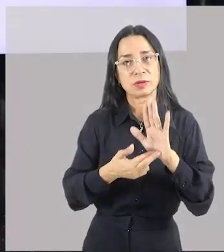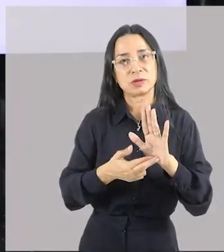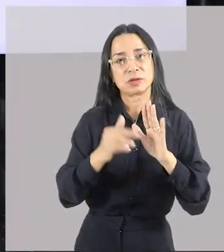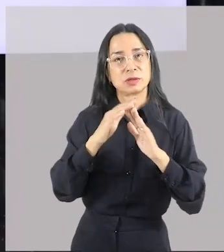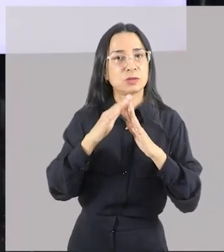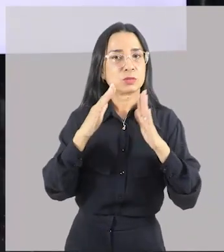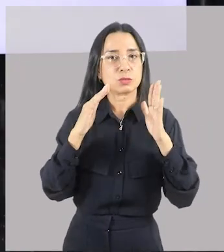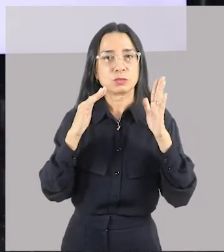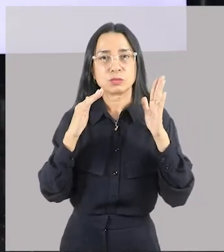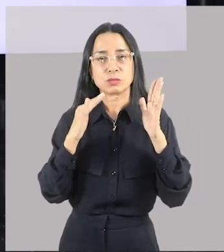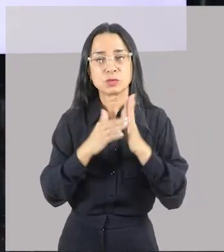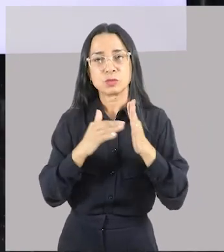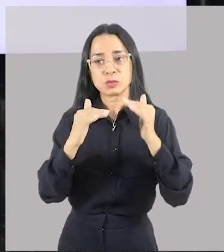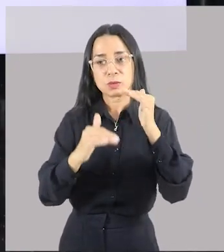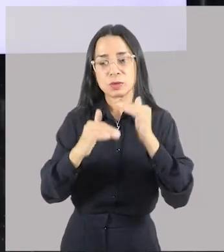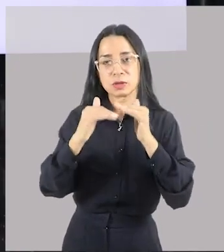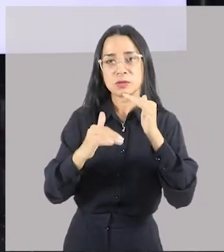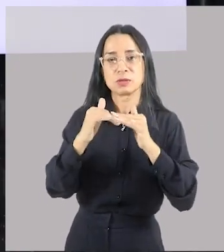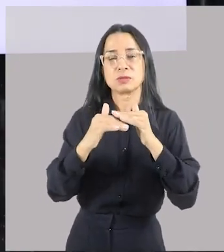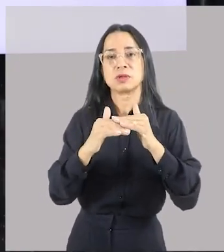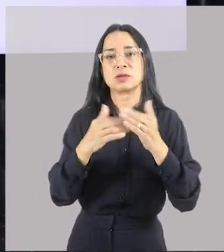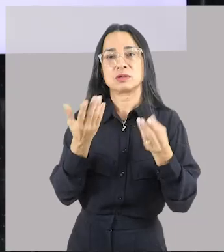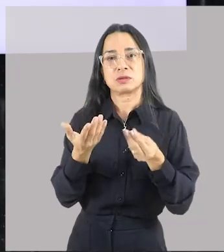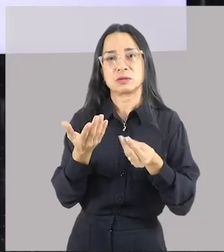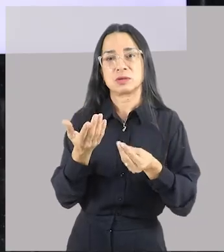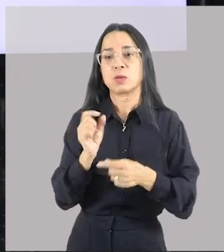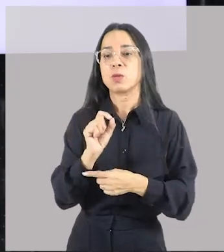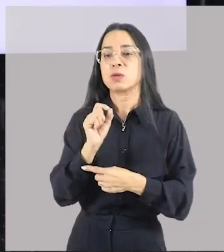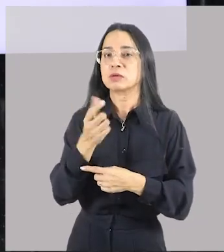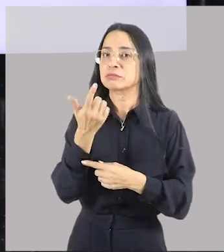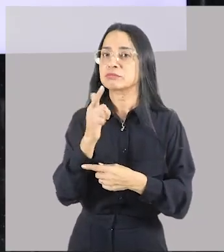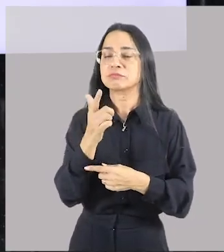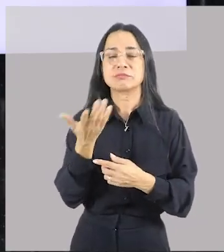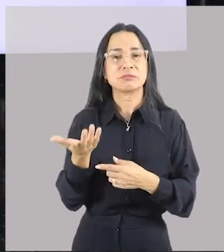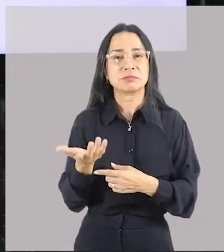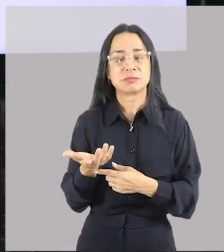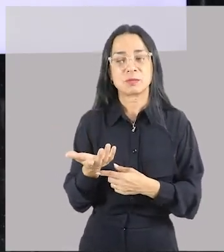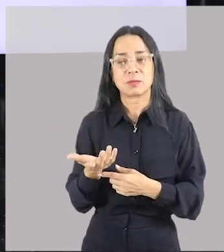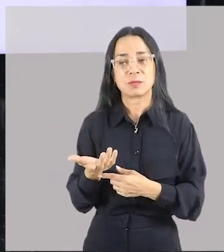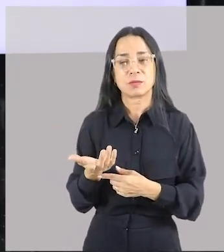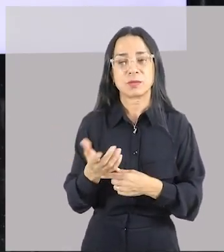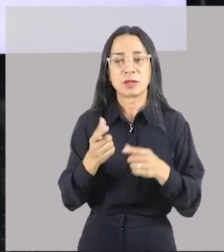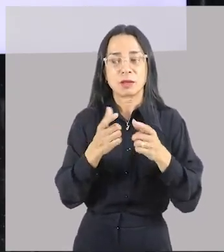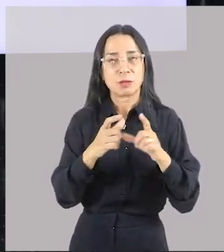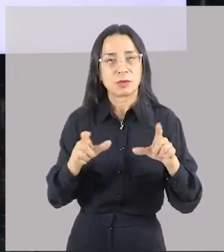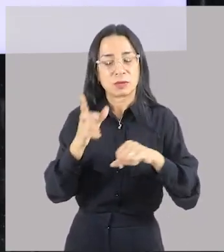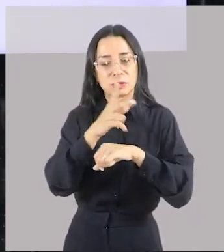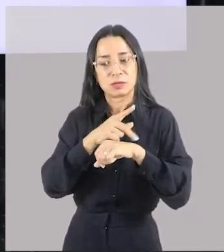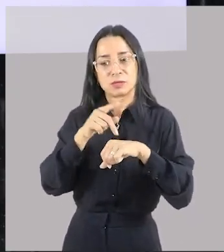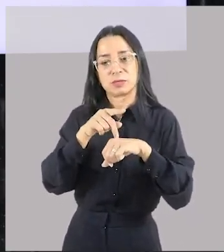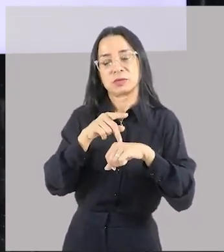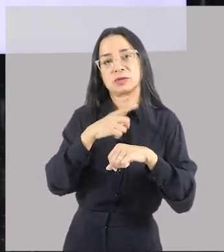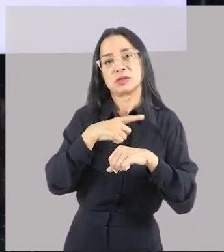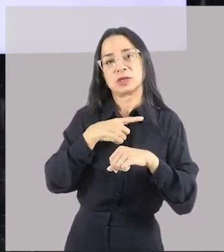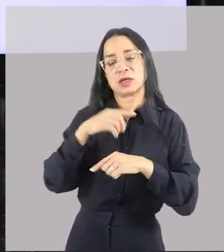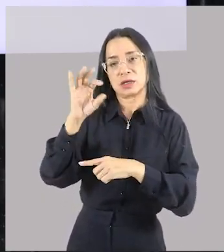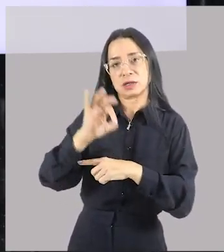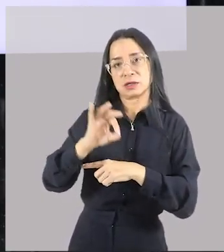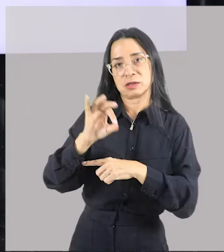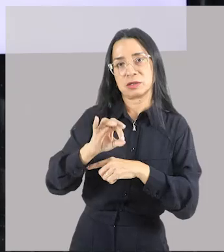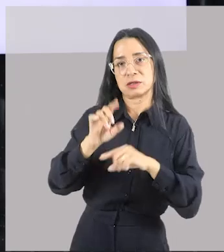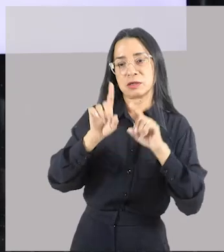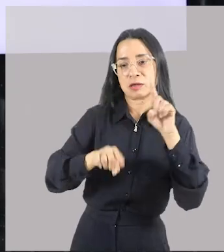renda, o que também não existe. Não tem como chegar até aí. A maioria dos países tem índice que varia entre